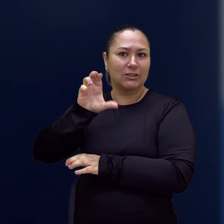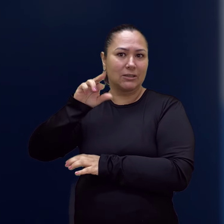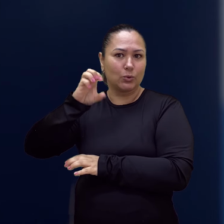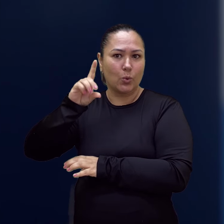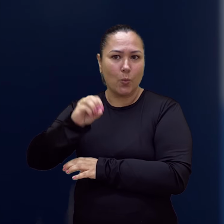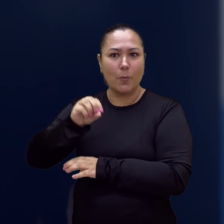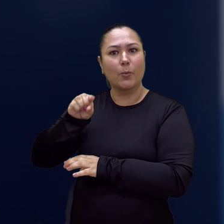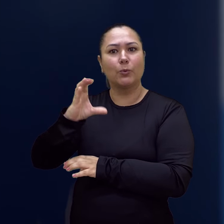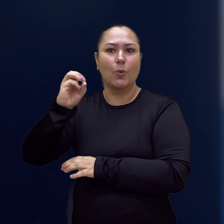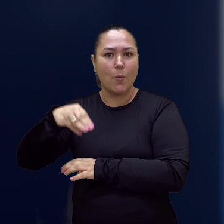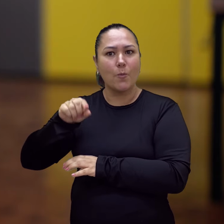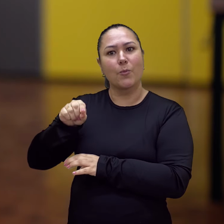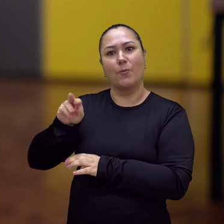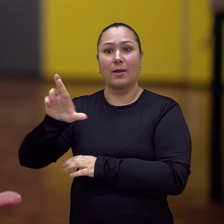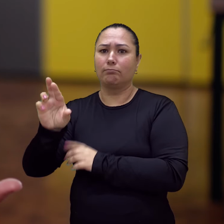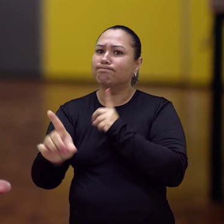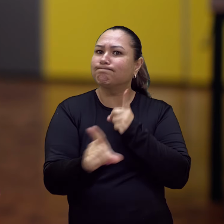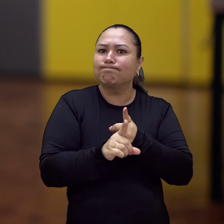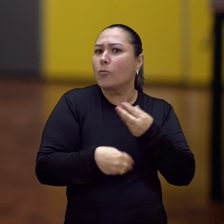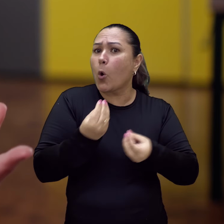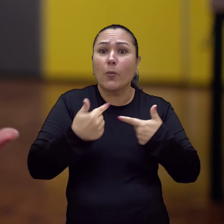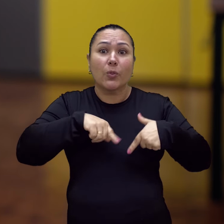site randon.com.br e